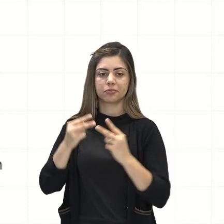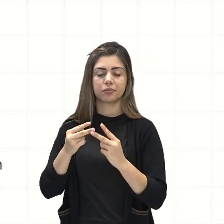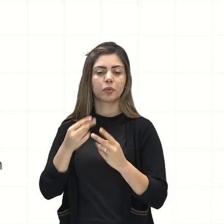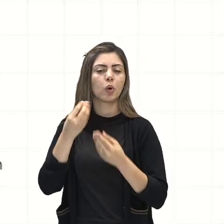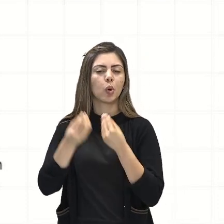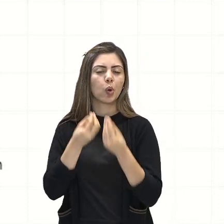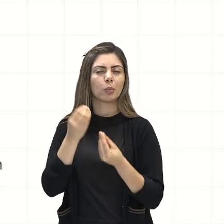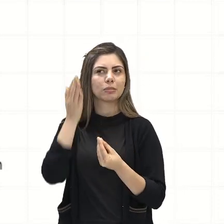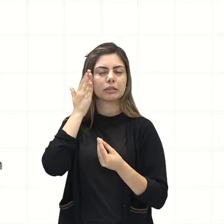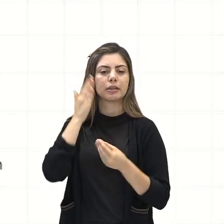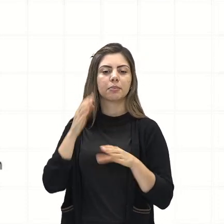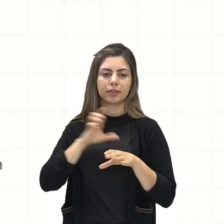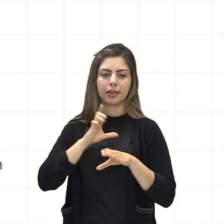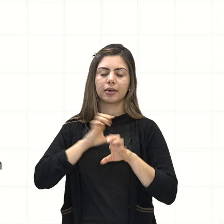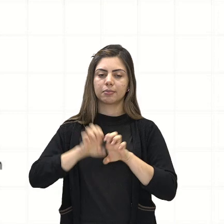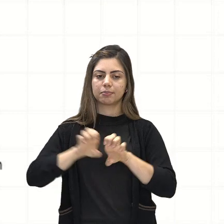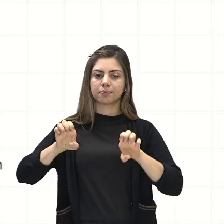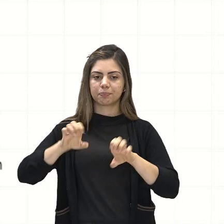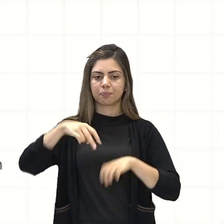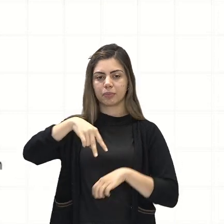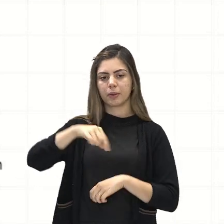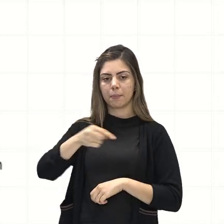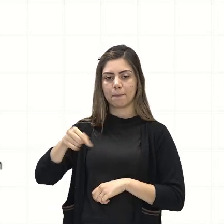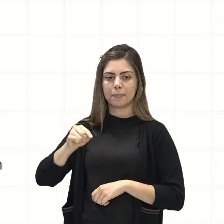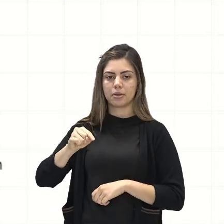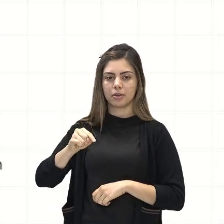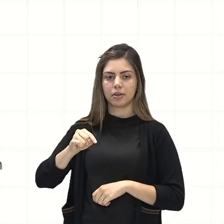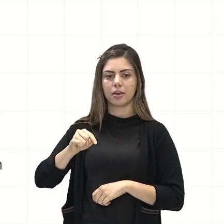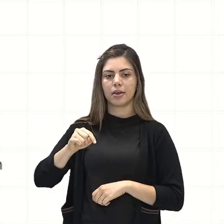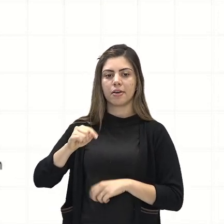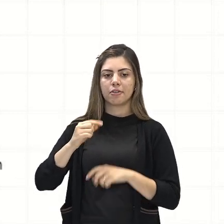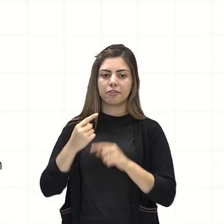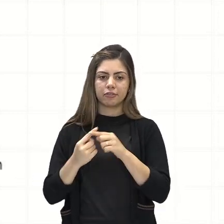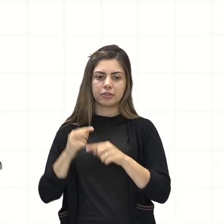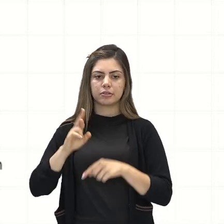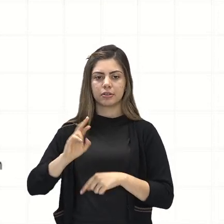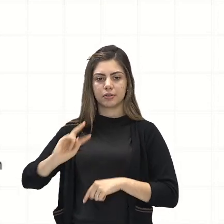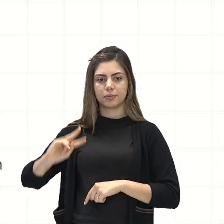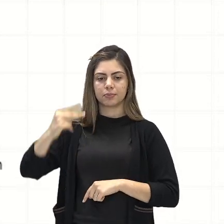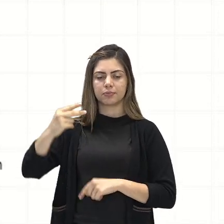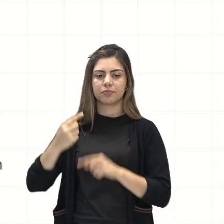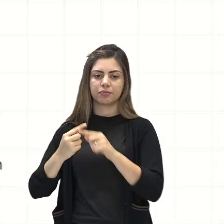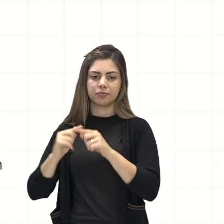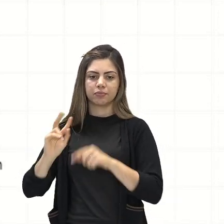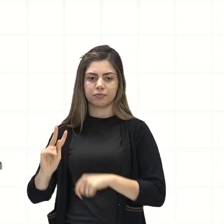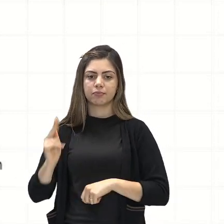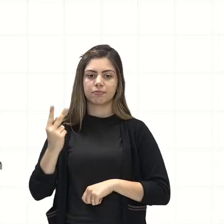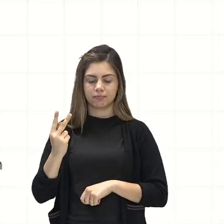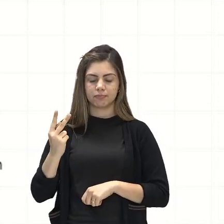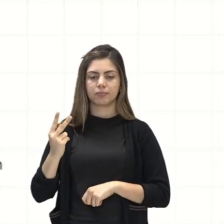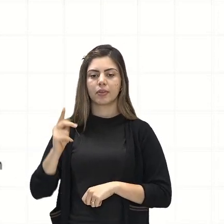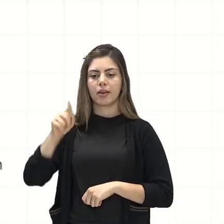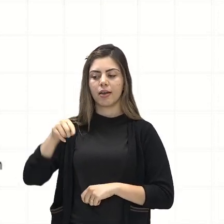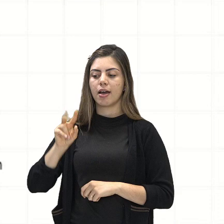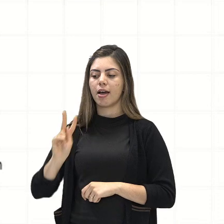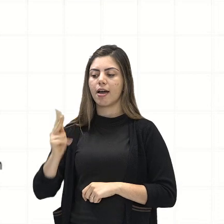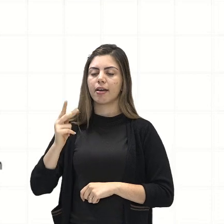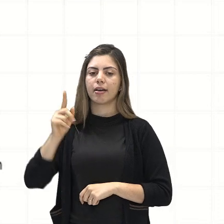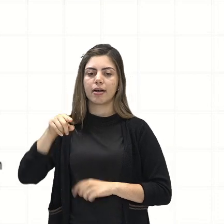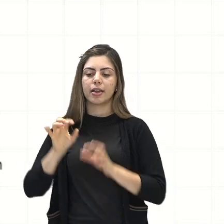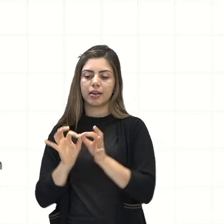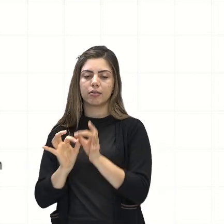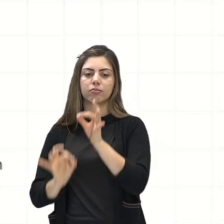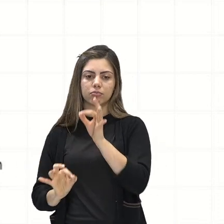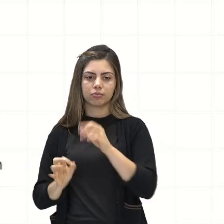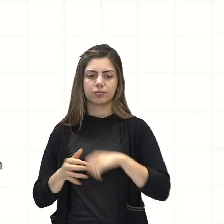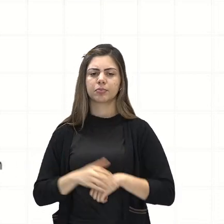dado pela fórmula π vezes r ao quadrado vezes a altura, certo? Isso aqui